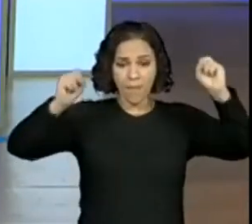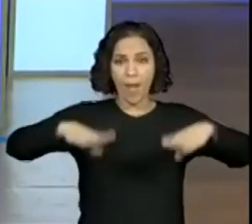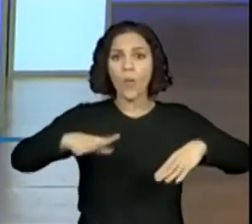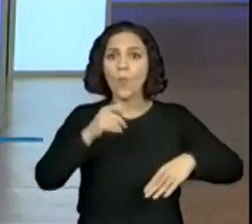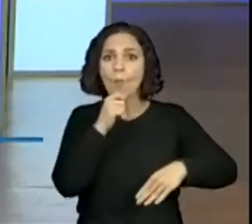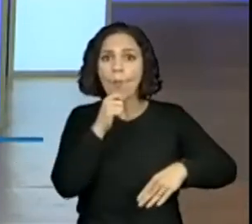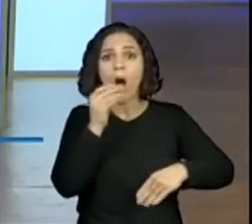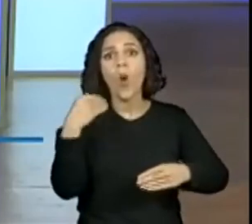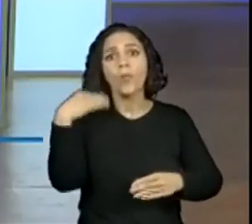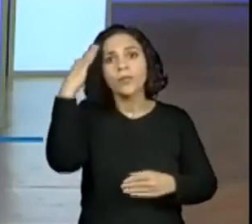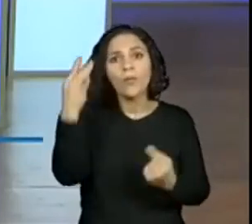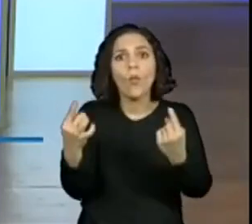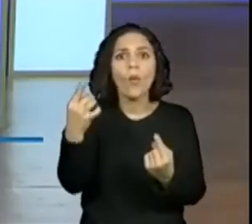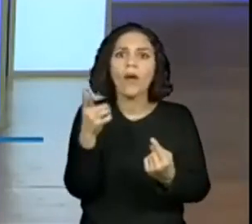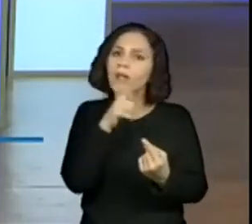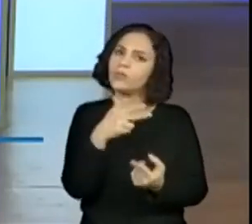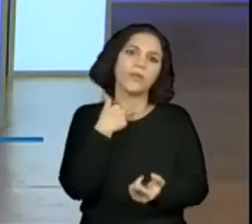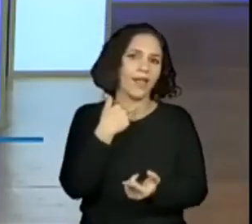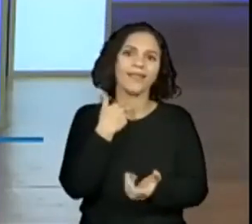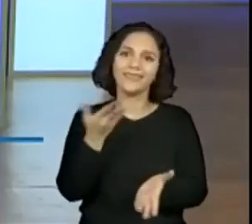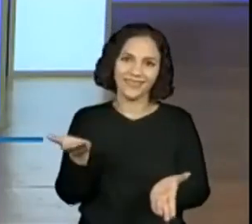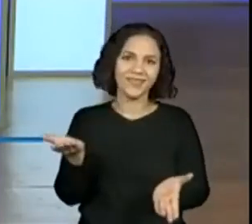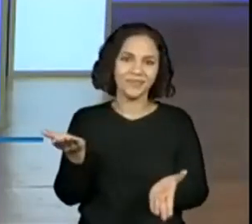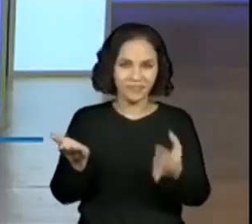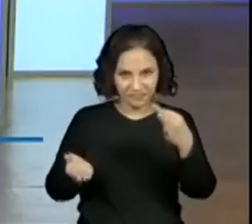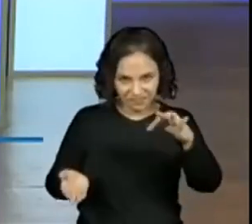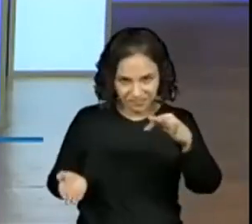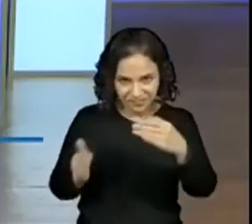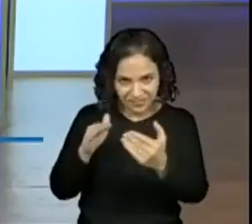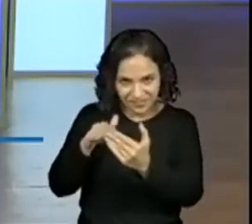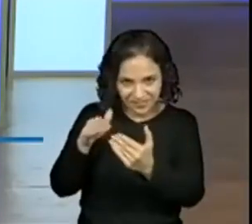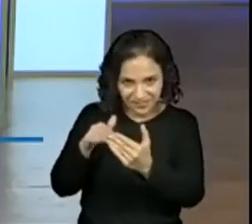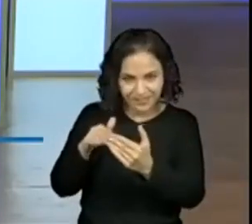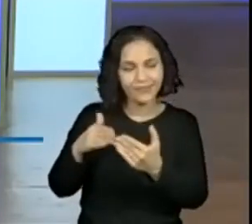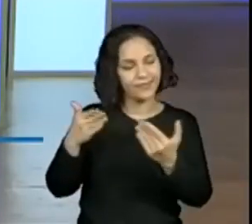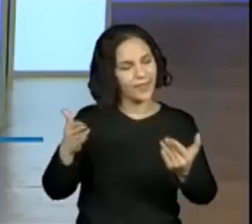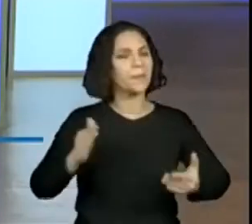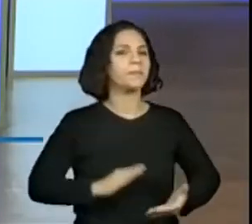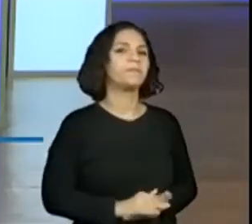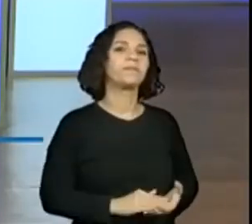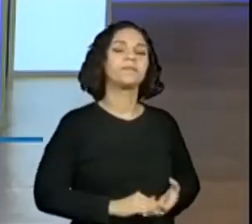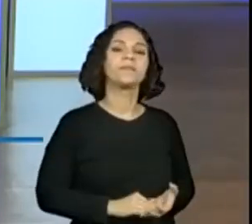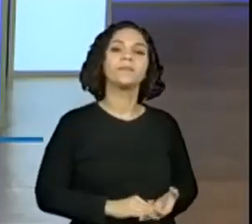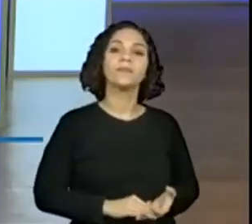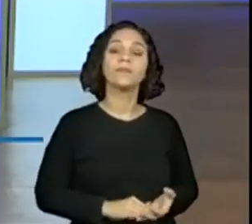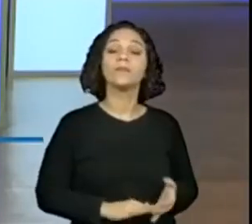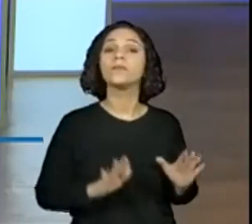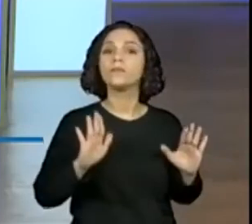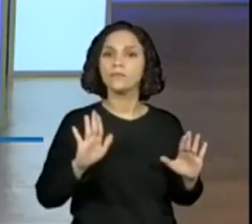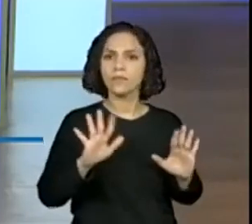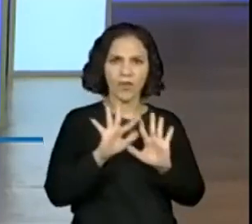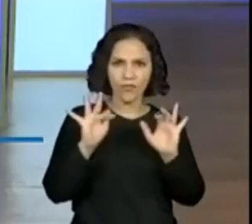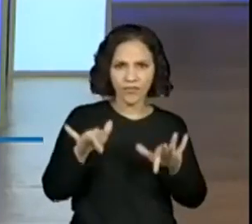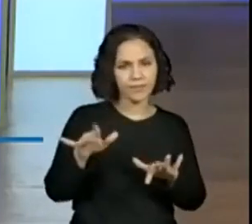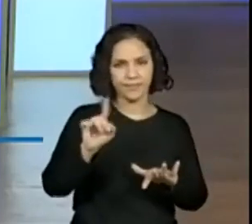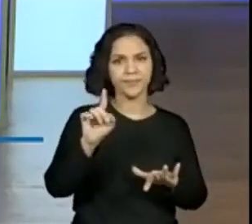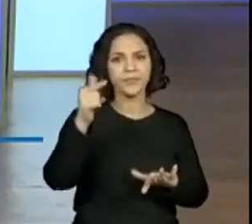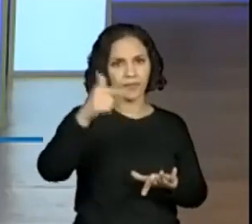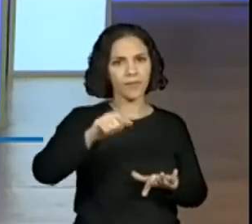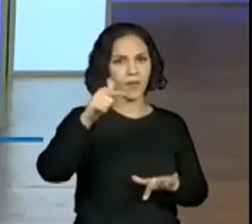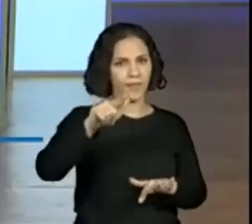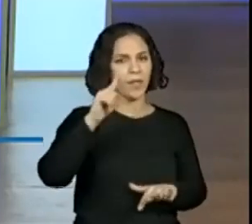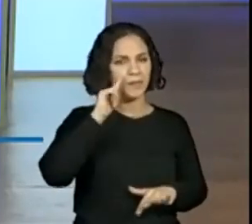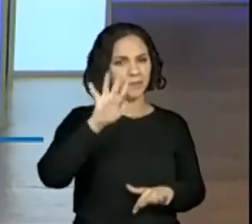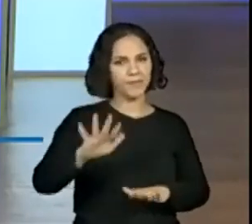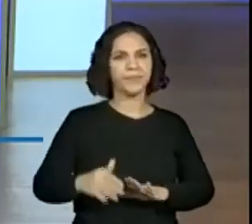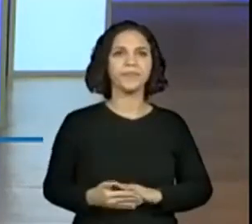não é nesse contexto assim Ah então mas acabou professora não